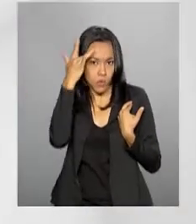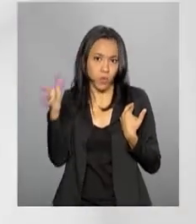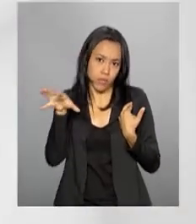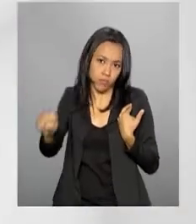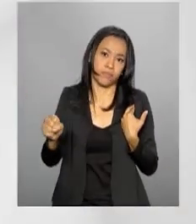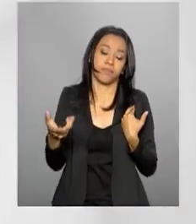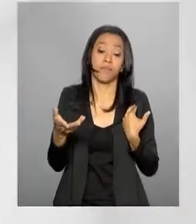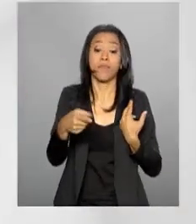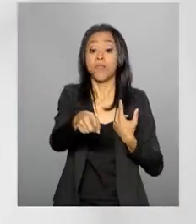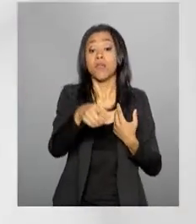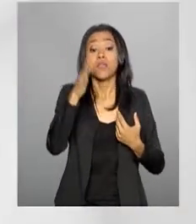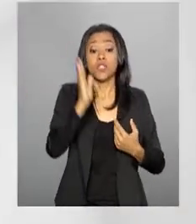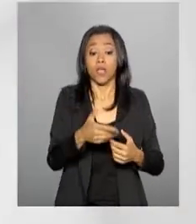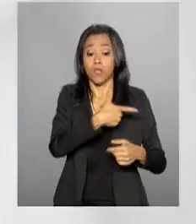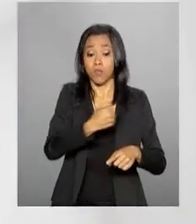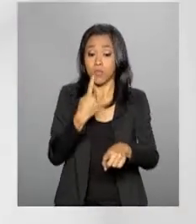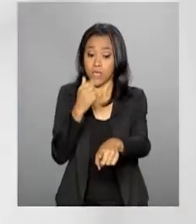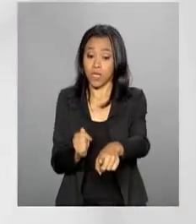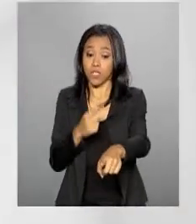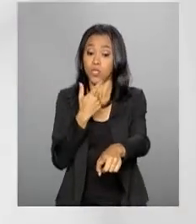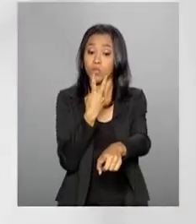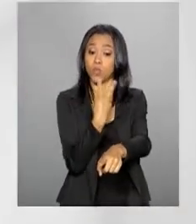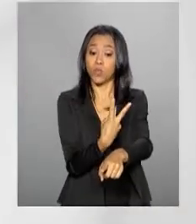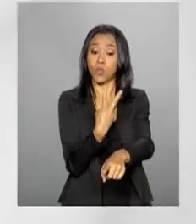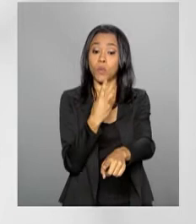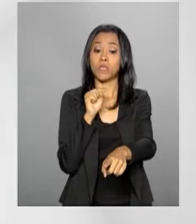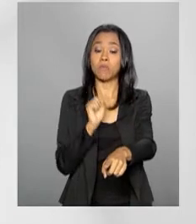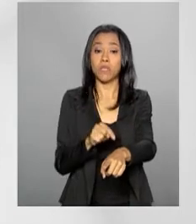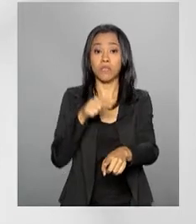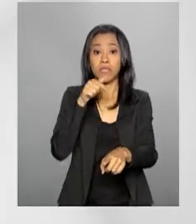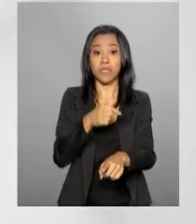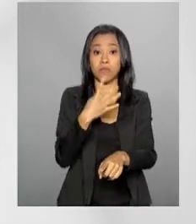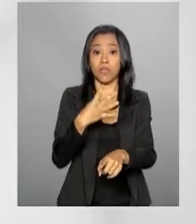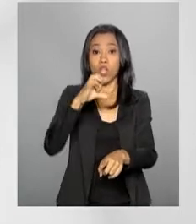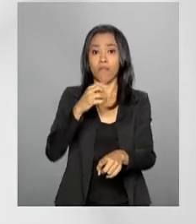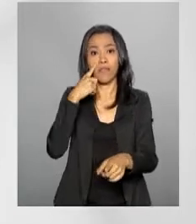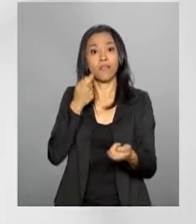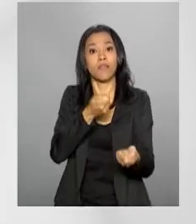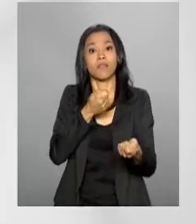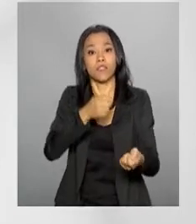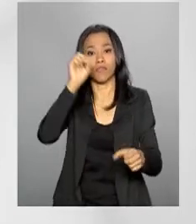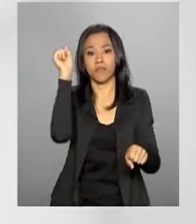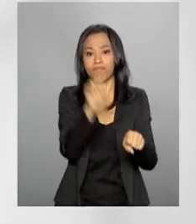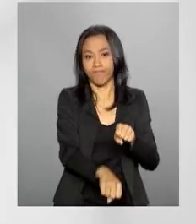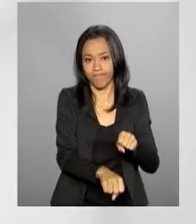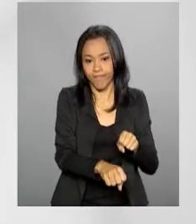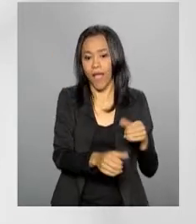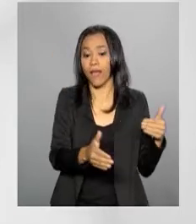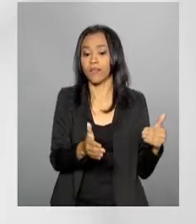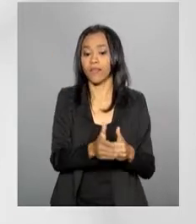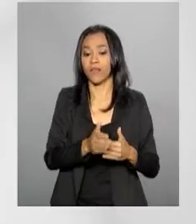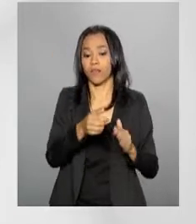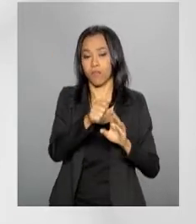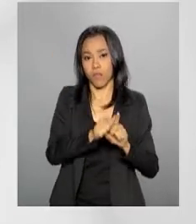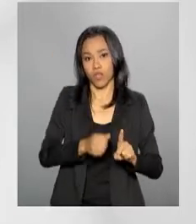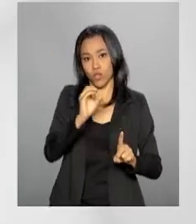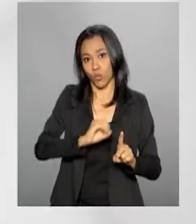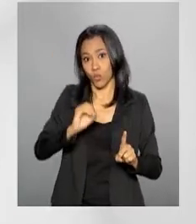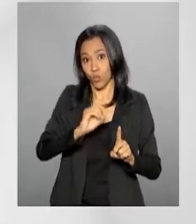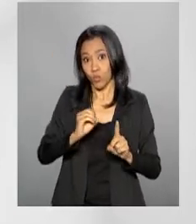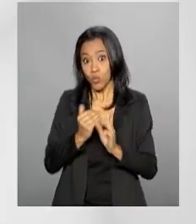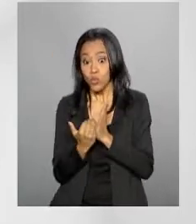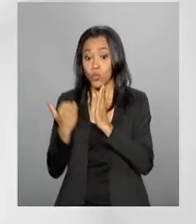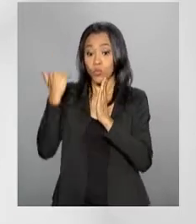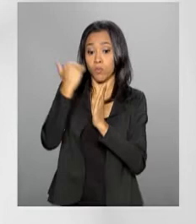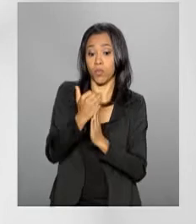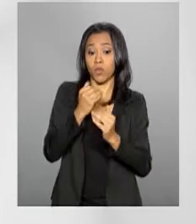foram 2.749 tentativas de assassinato. Até outubro deste ano, o número subiu